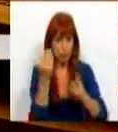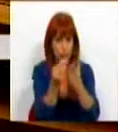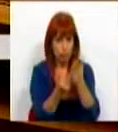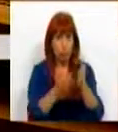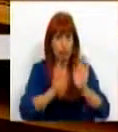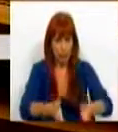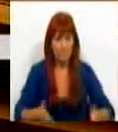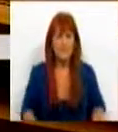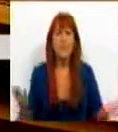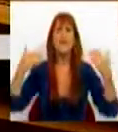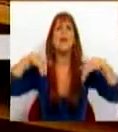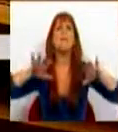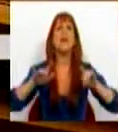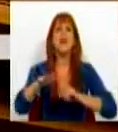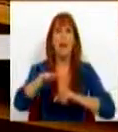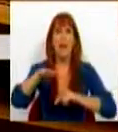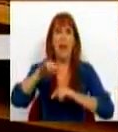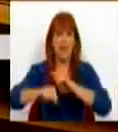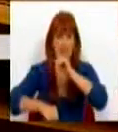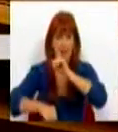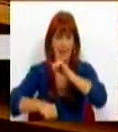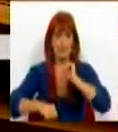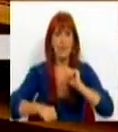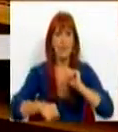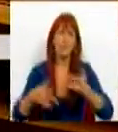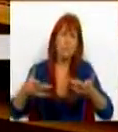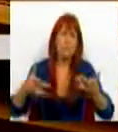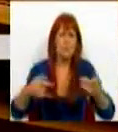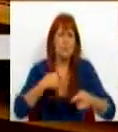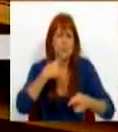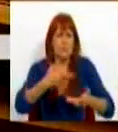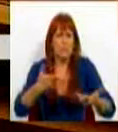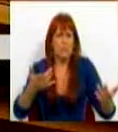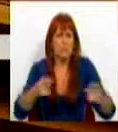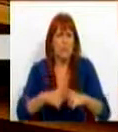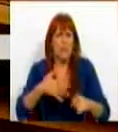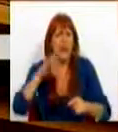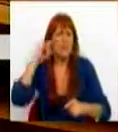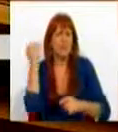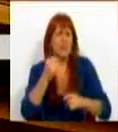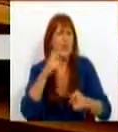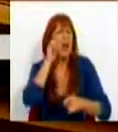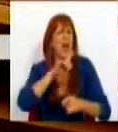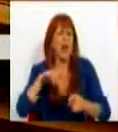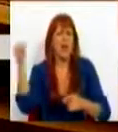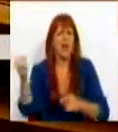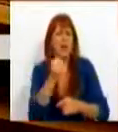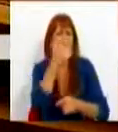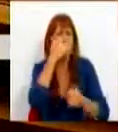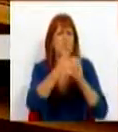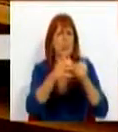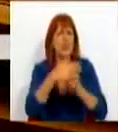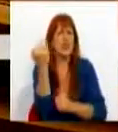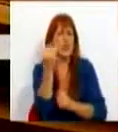criminalizados. Mas, no âmbito da... aliás, uma referência, pretende-se criminalizar quem coloque um idoso